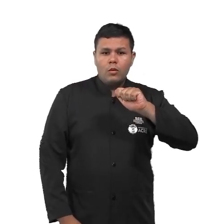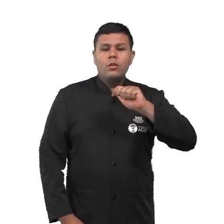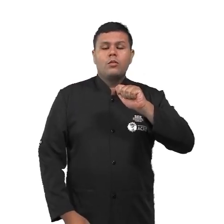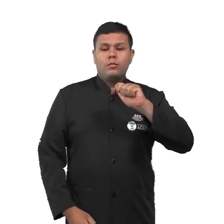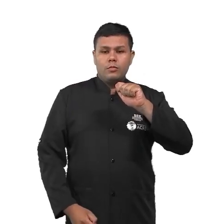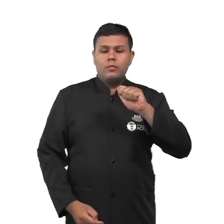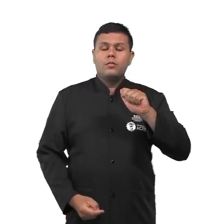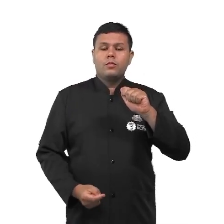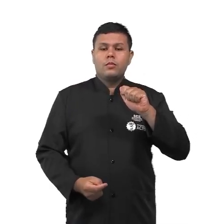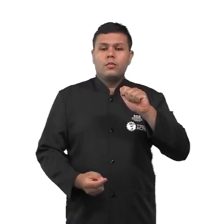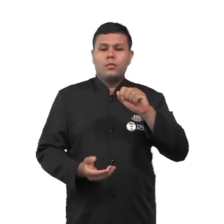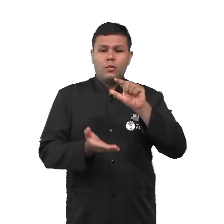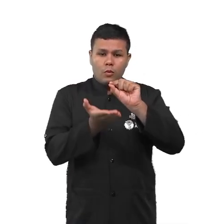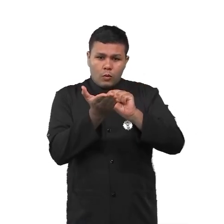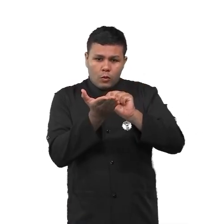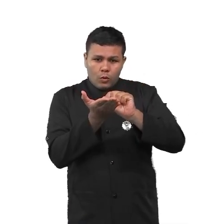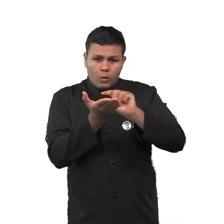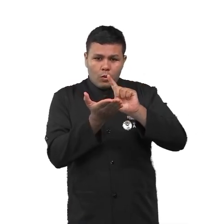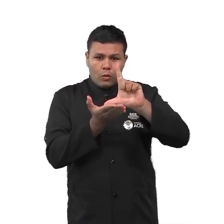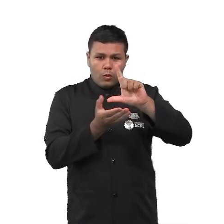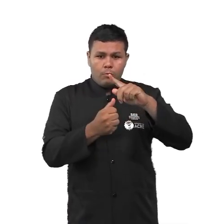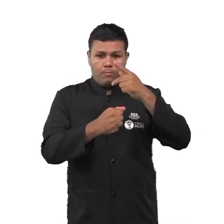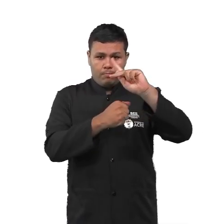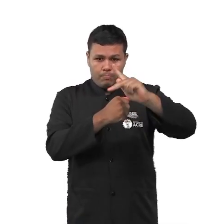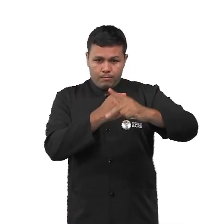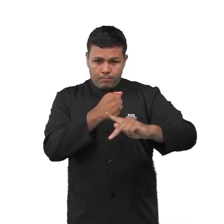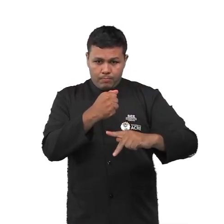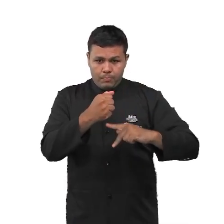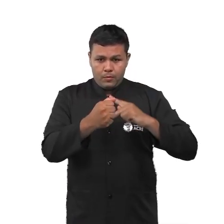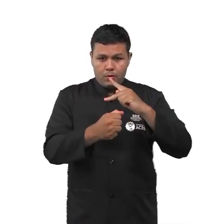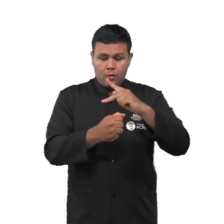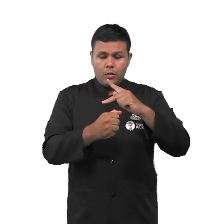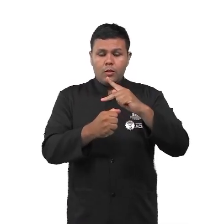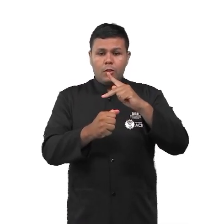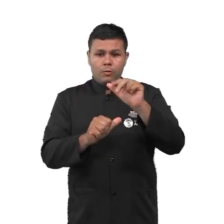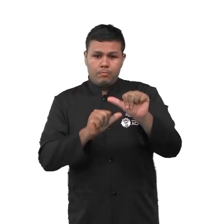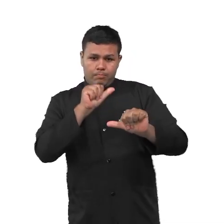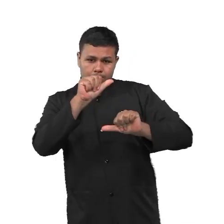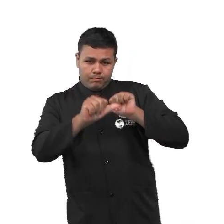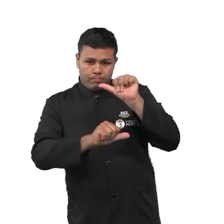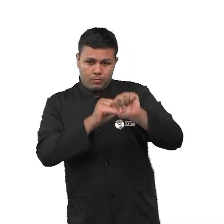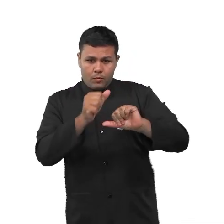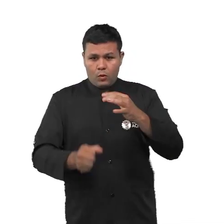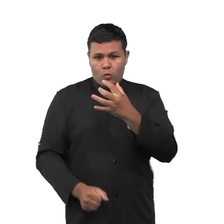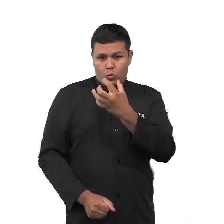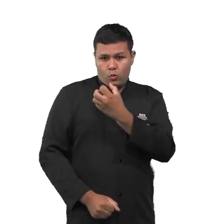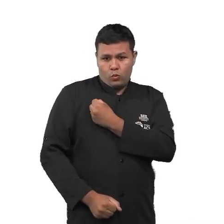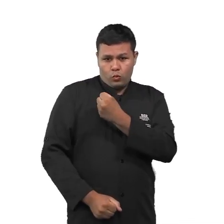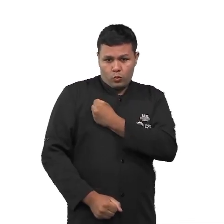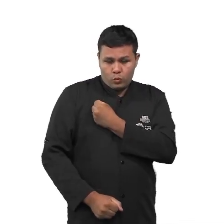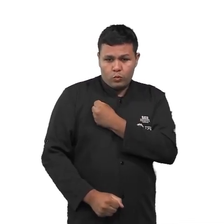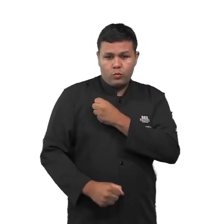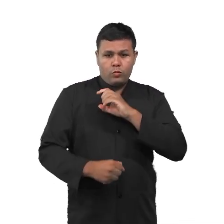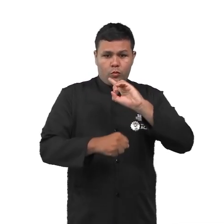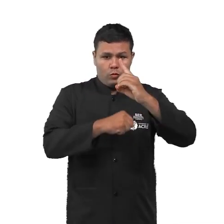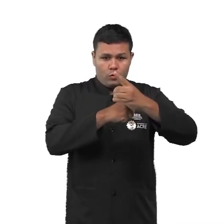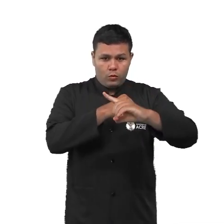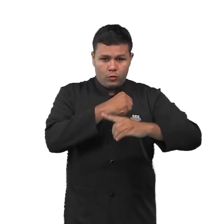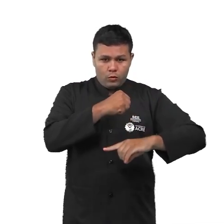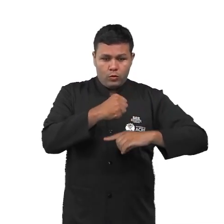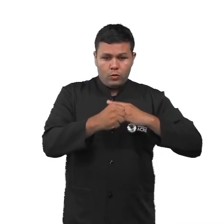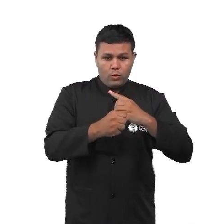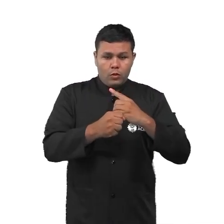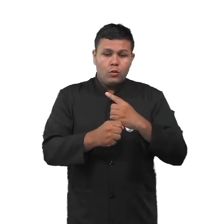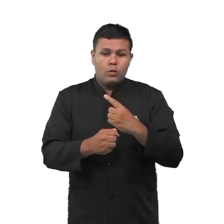um próton, ou seja, um novo elemento que vai ser transmutado, ele vai aumentar o seu número atômico uma vez. Olha que